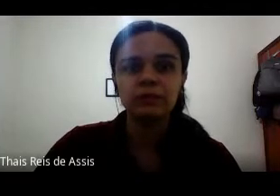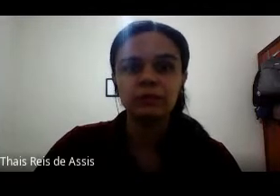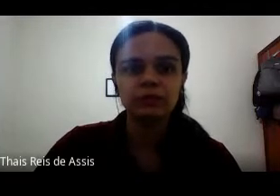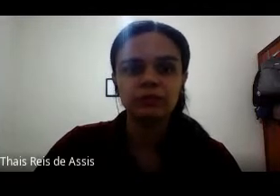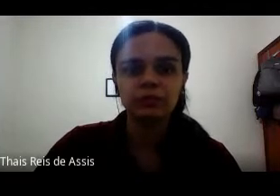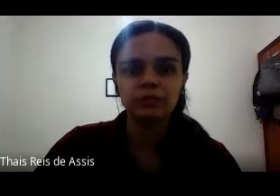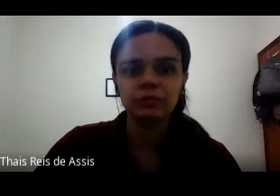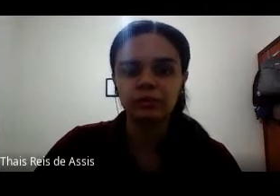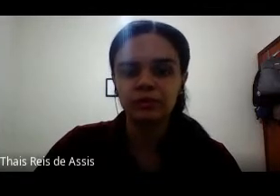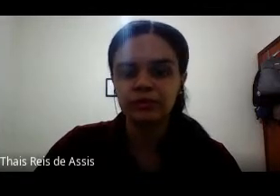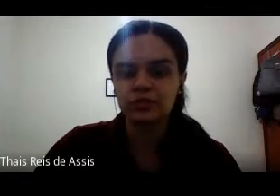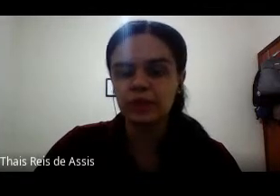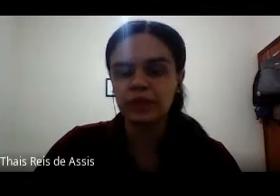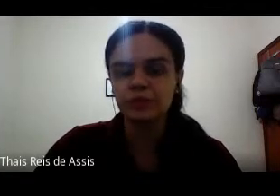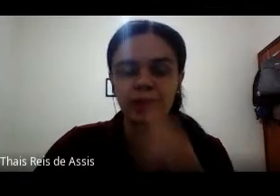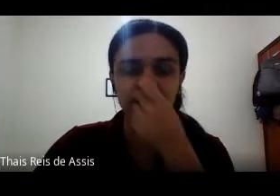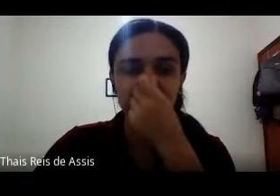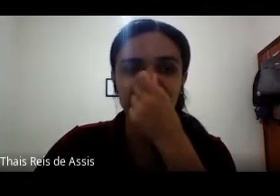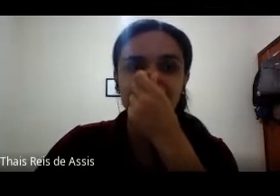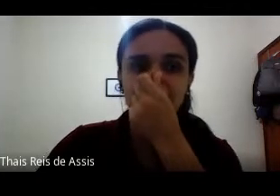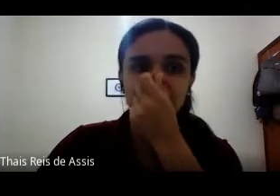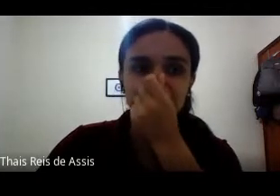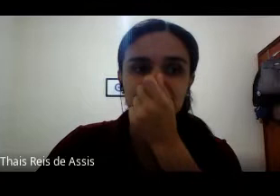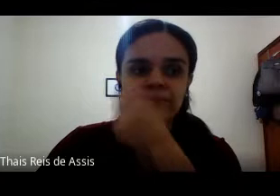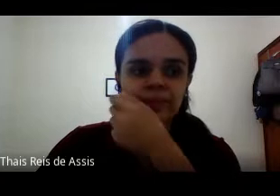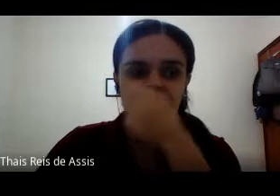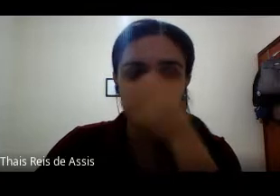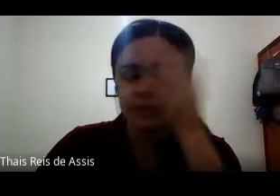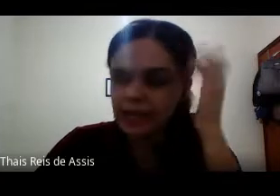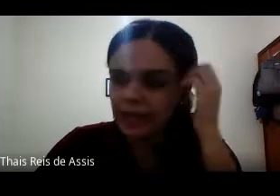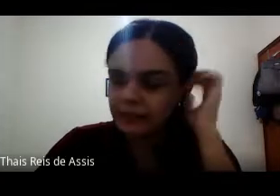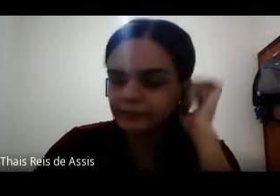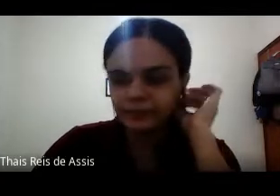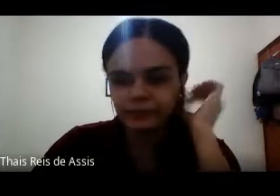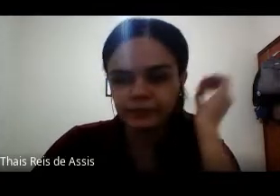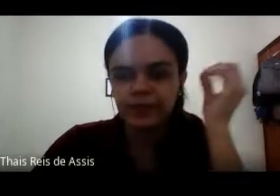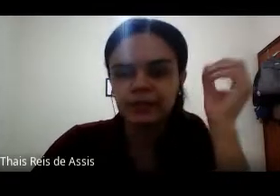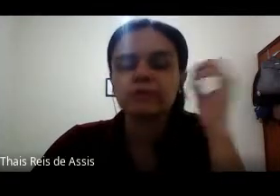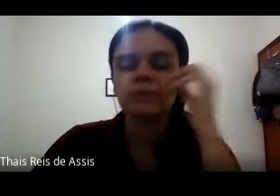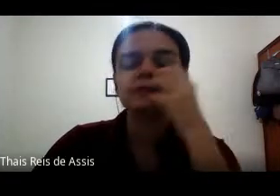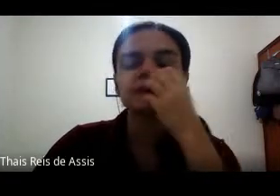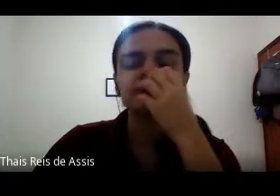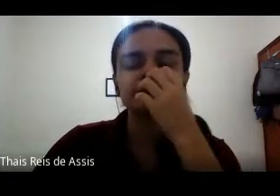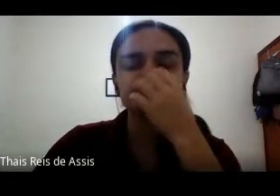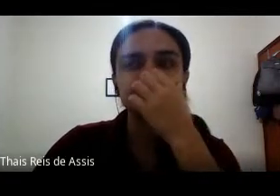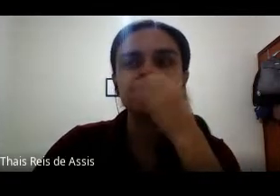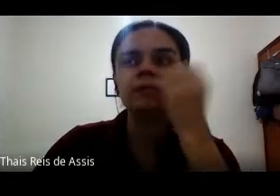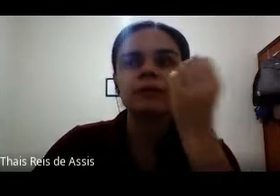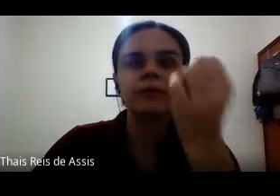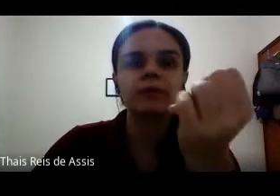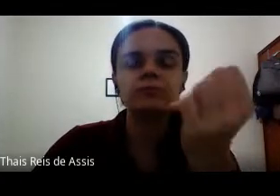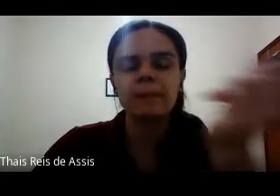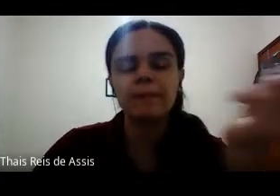muito, muito, muito, muito importante. Não é de qualquer lugar que você pode extrair informação.